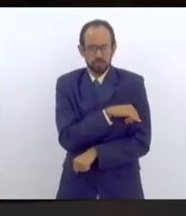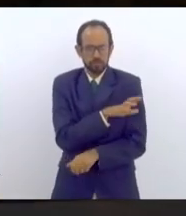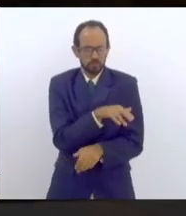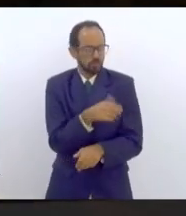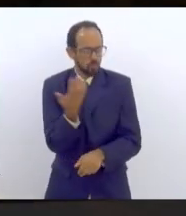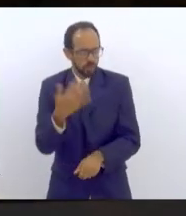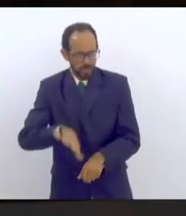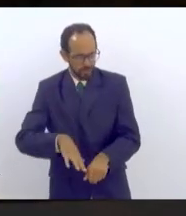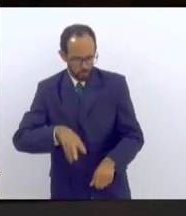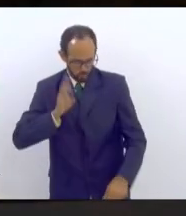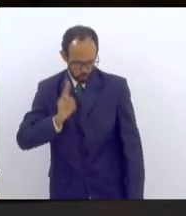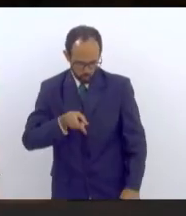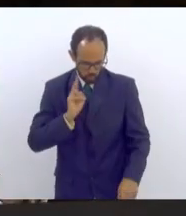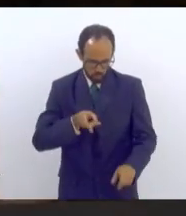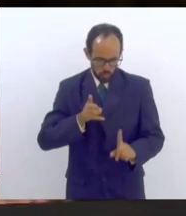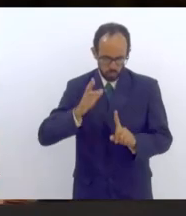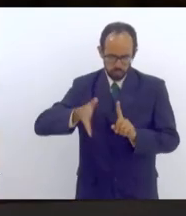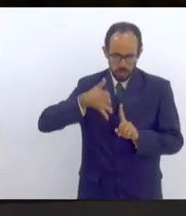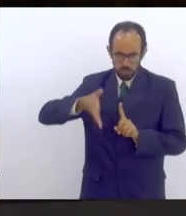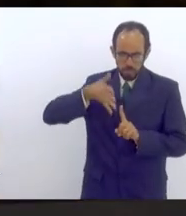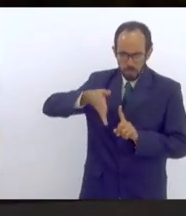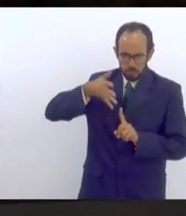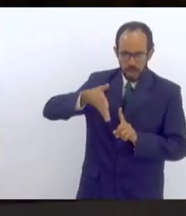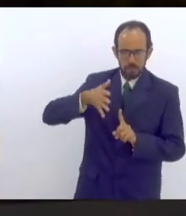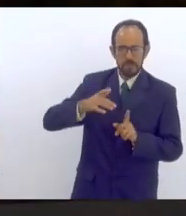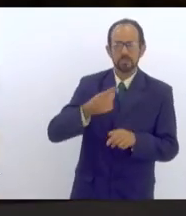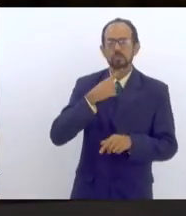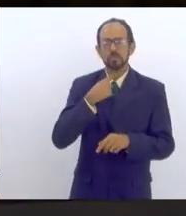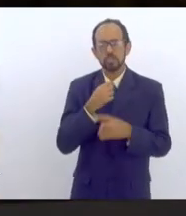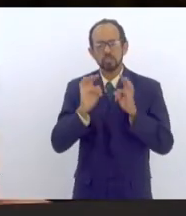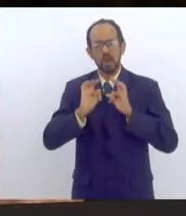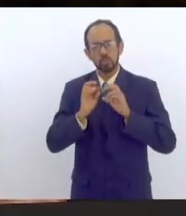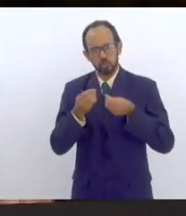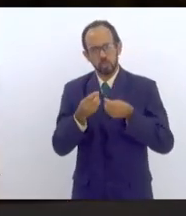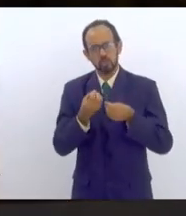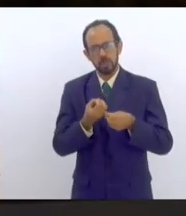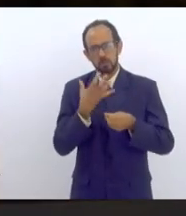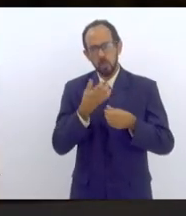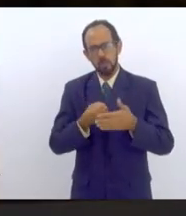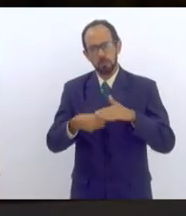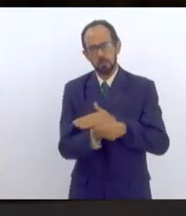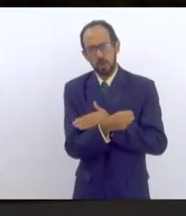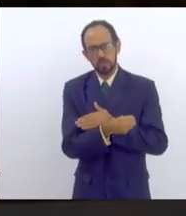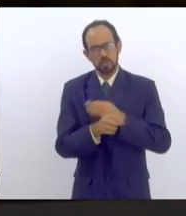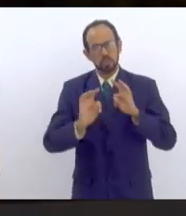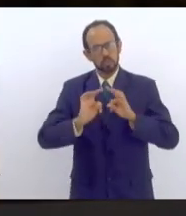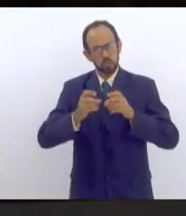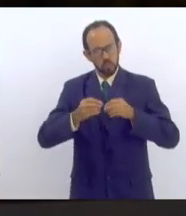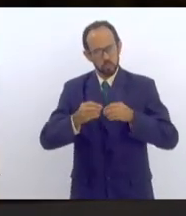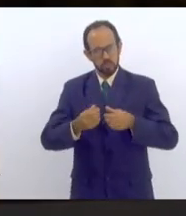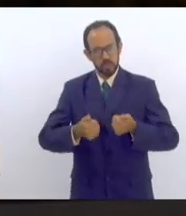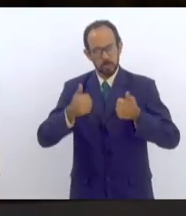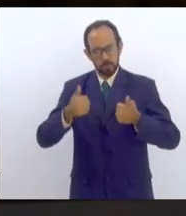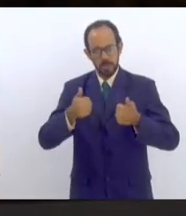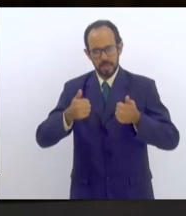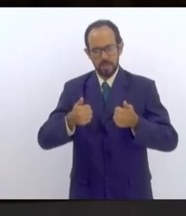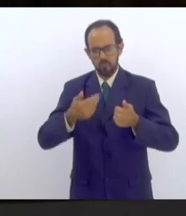estender mais, e desejo a todos uma boa legislatura, que tudo corra bem, e dizer que as portas dos